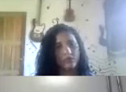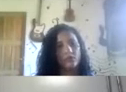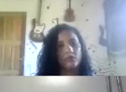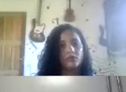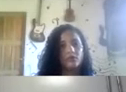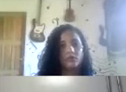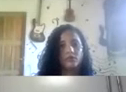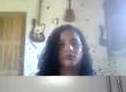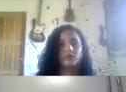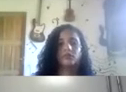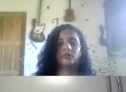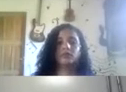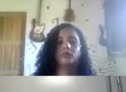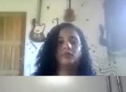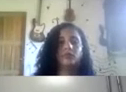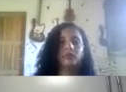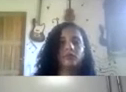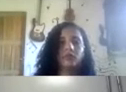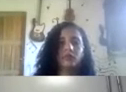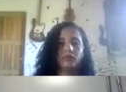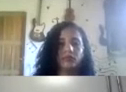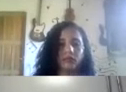mediação online.